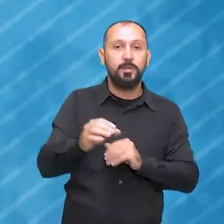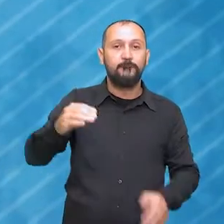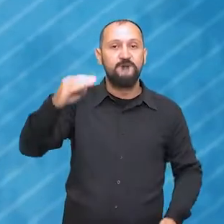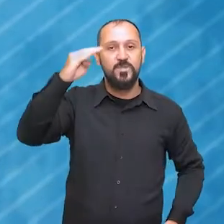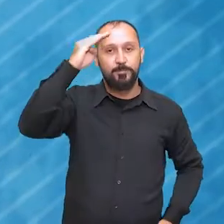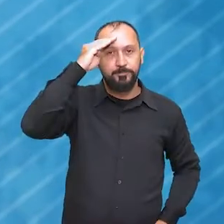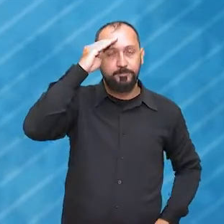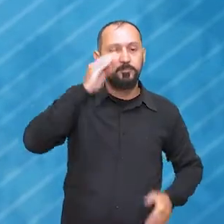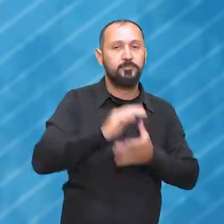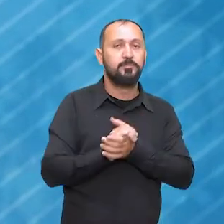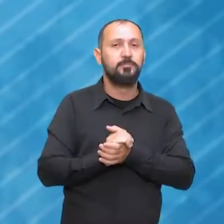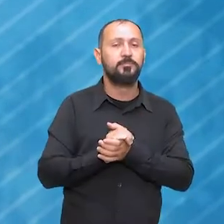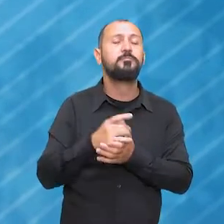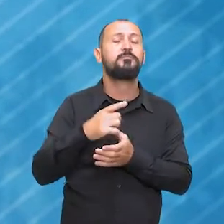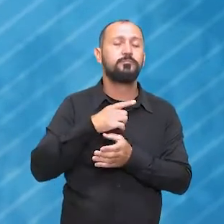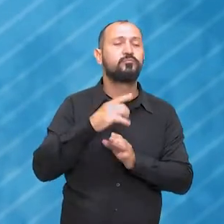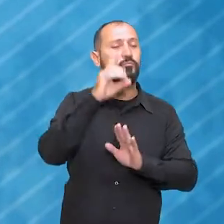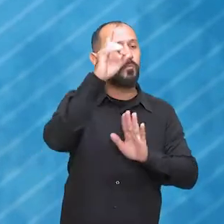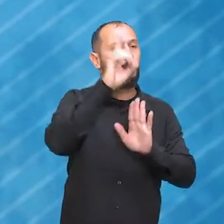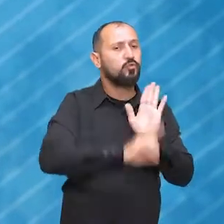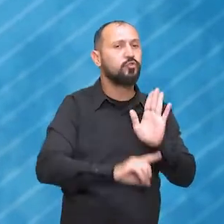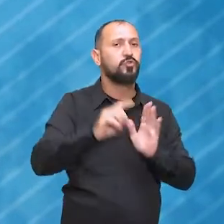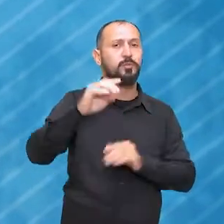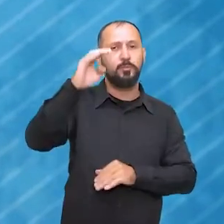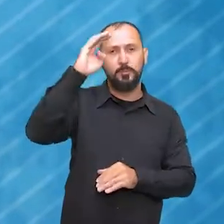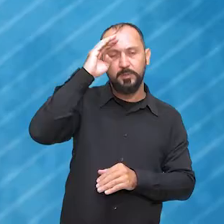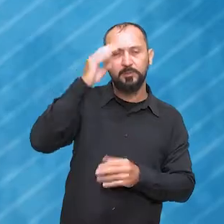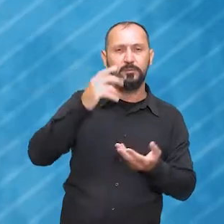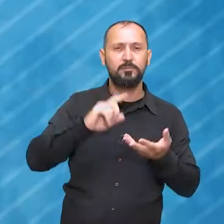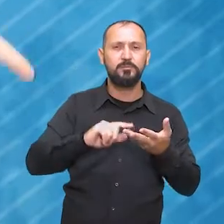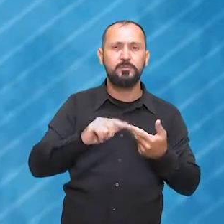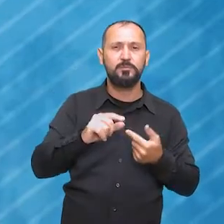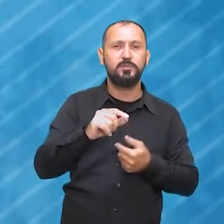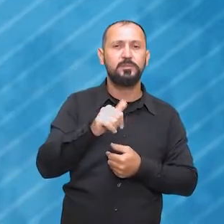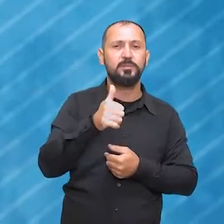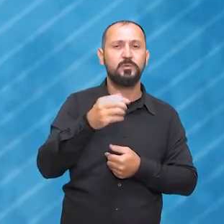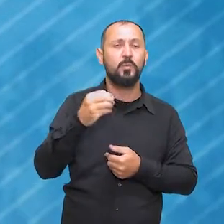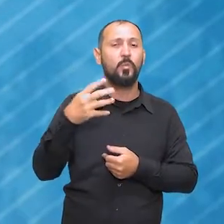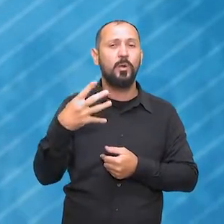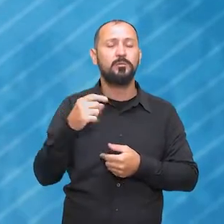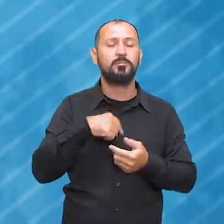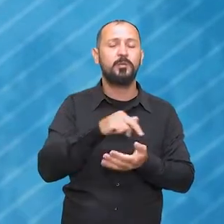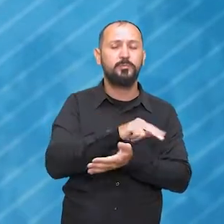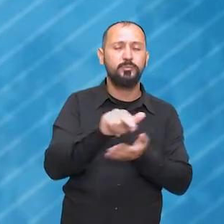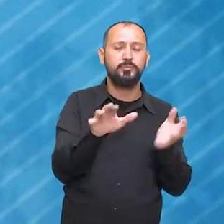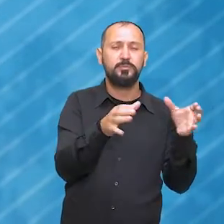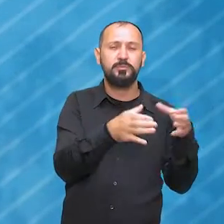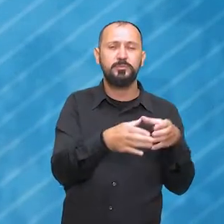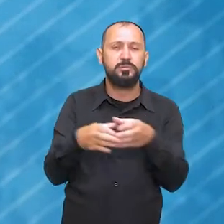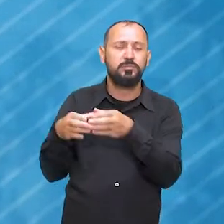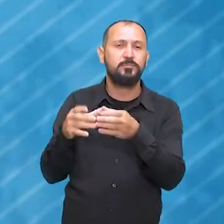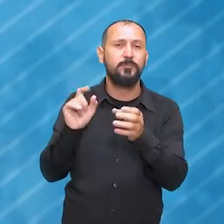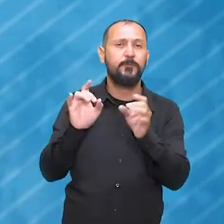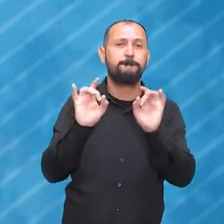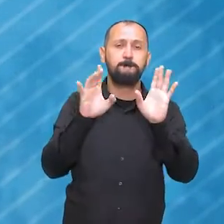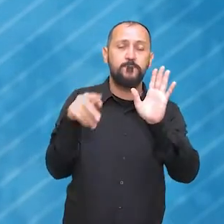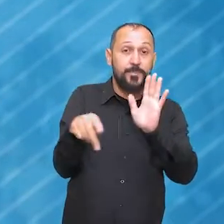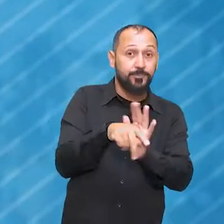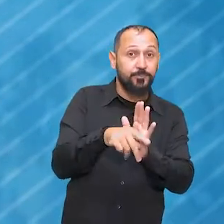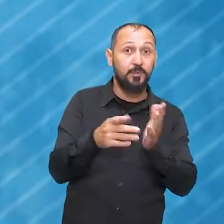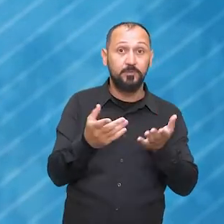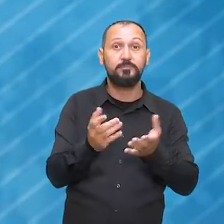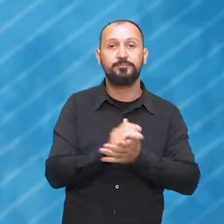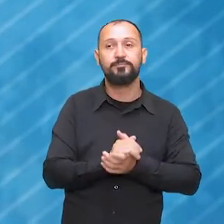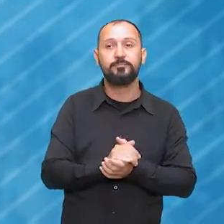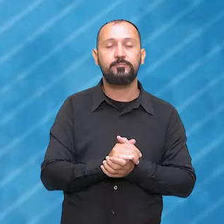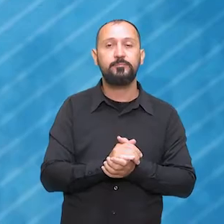tão específicas, por exemplo, direito criminal militar, e tem a direito militar também. Sim. Então, só para você ver a gama dessas 104, quando a gente diz, é porque